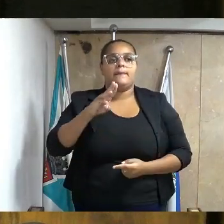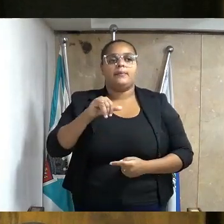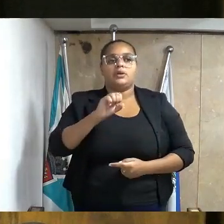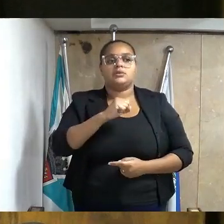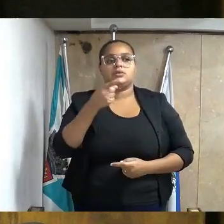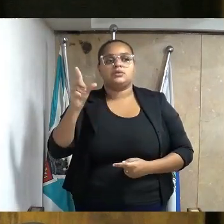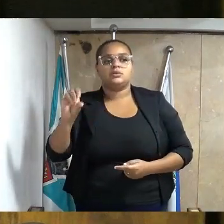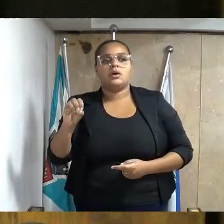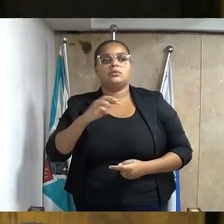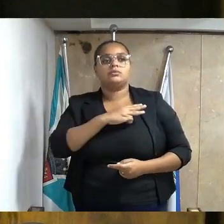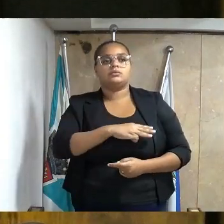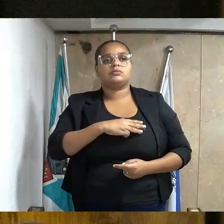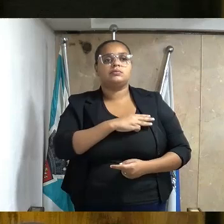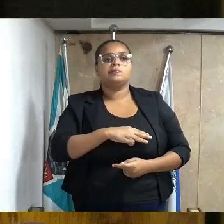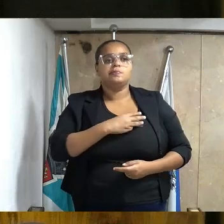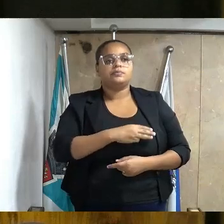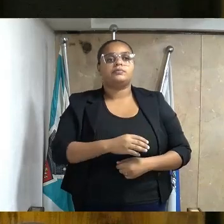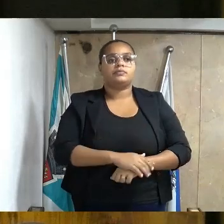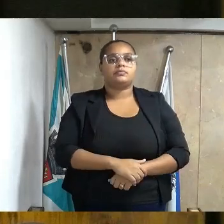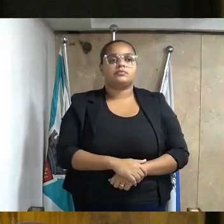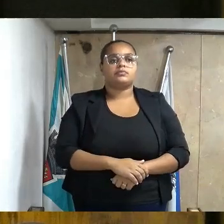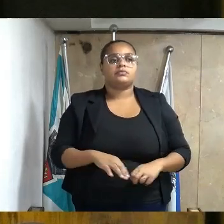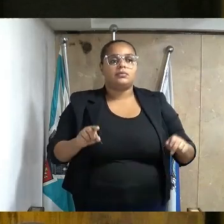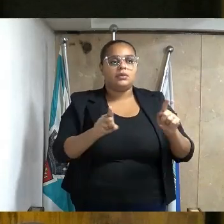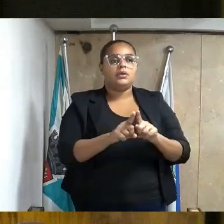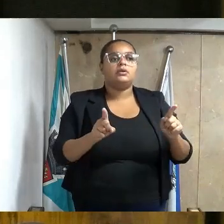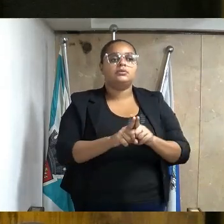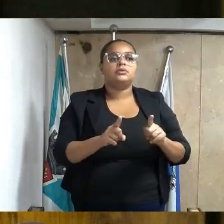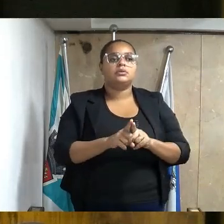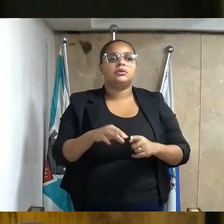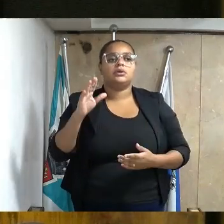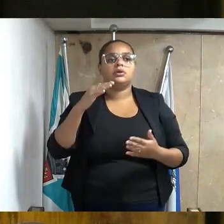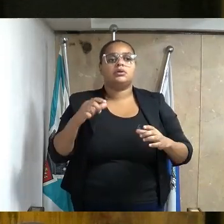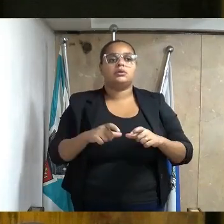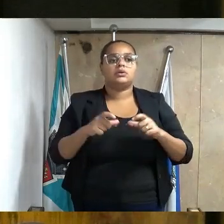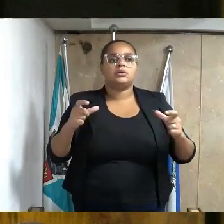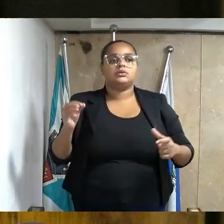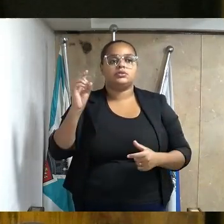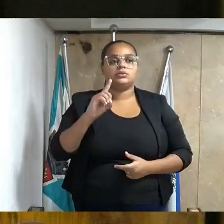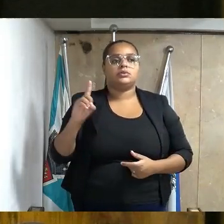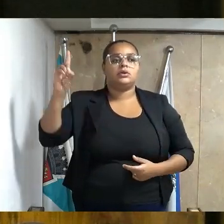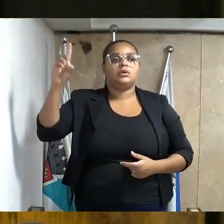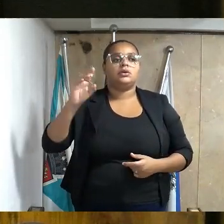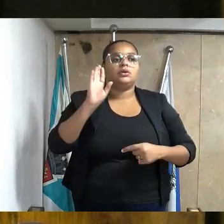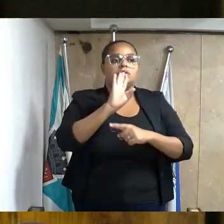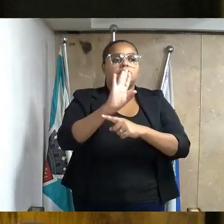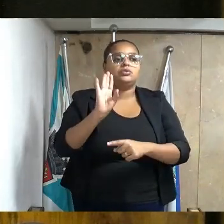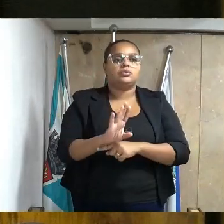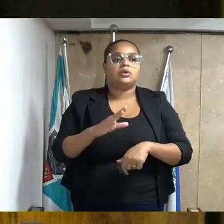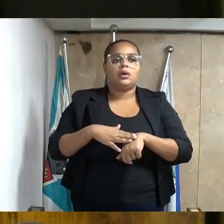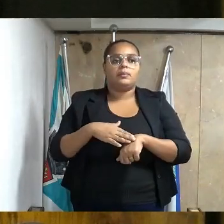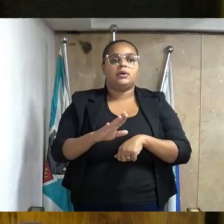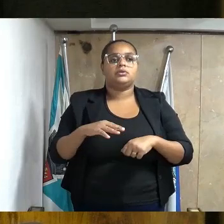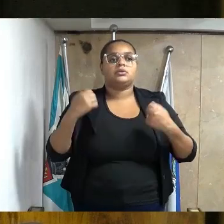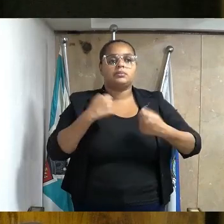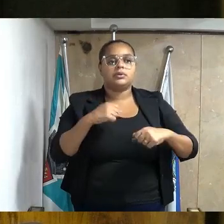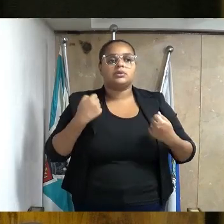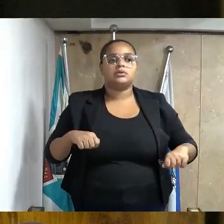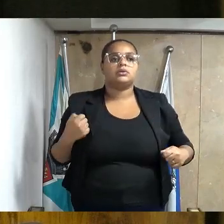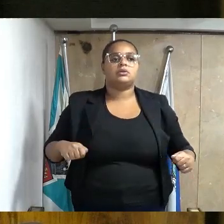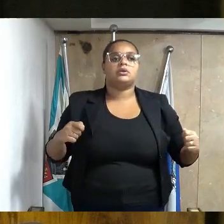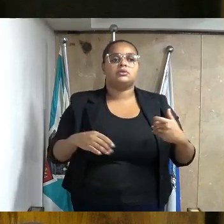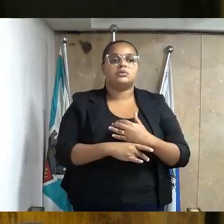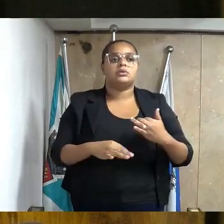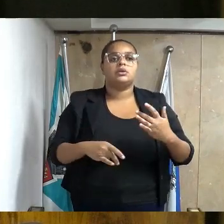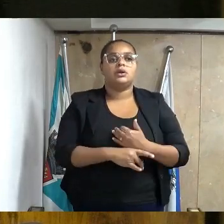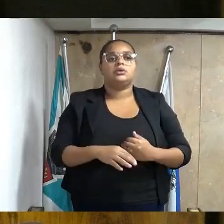nessa missão que eu creio que vem do grande Deus, pastor, que é ajudar os mais necessitados nessa cidade,